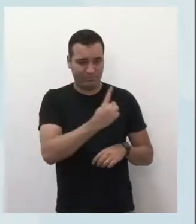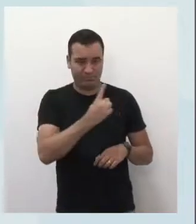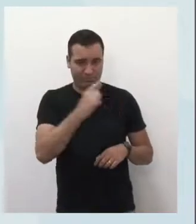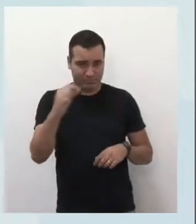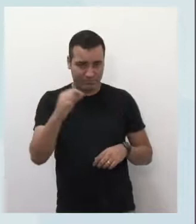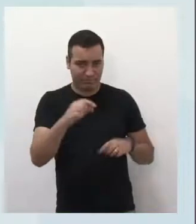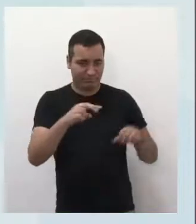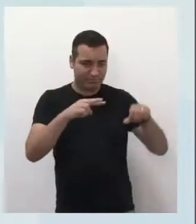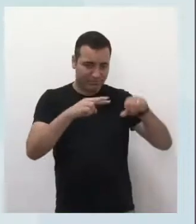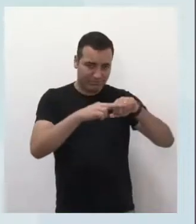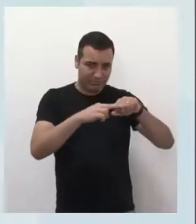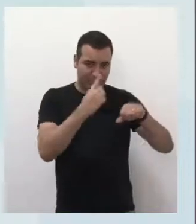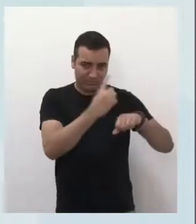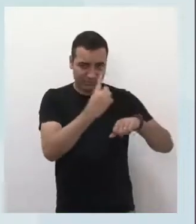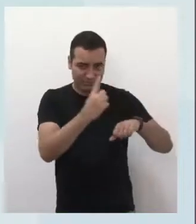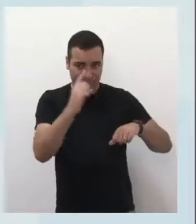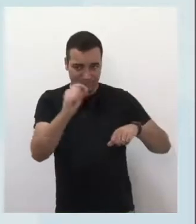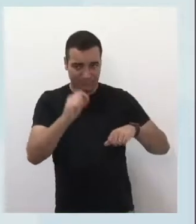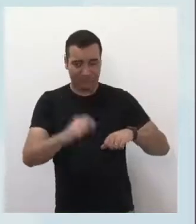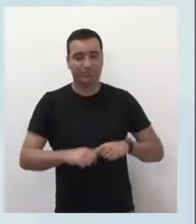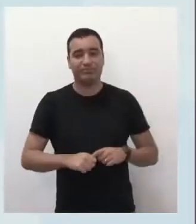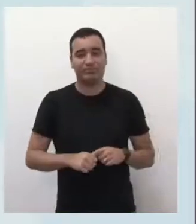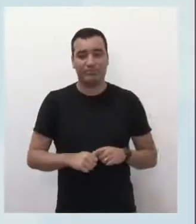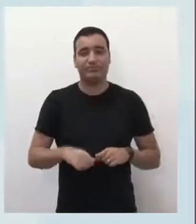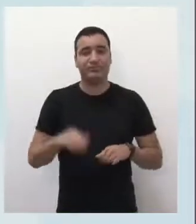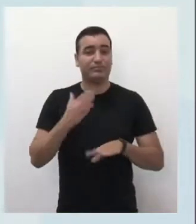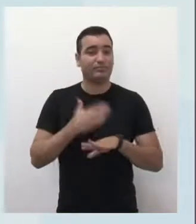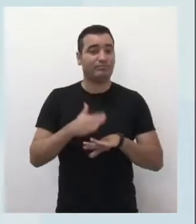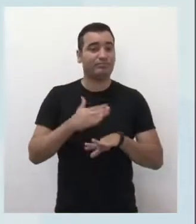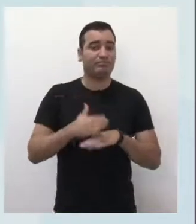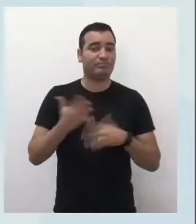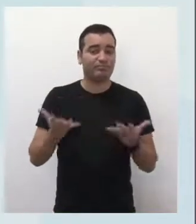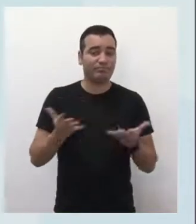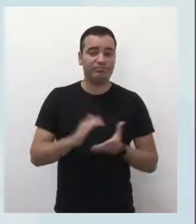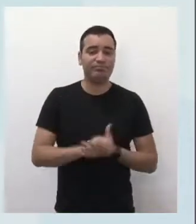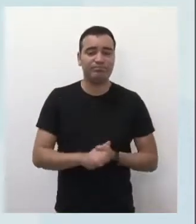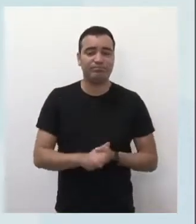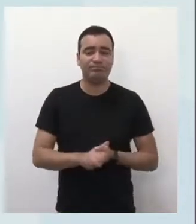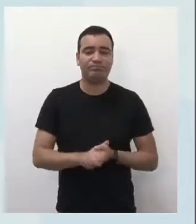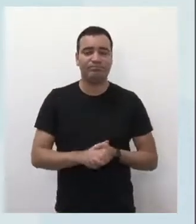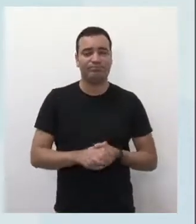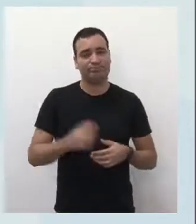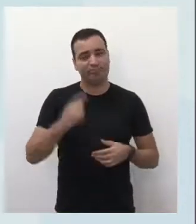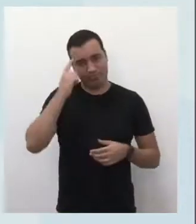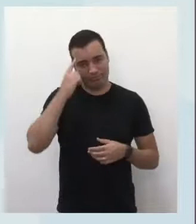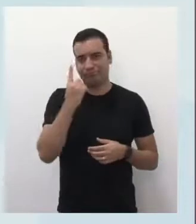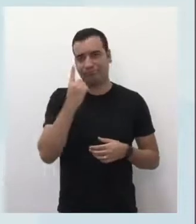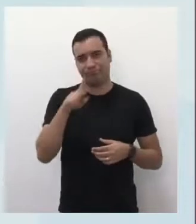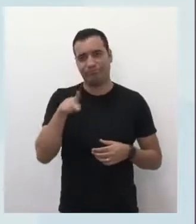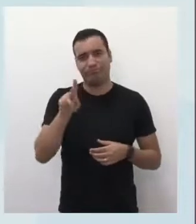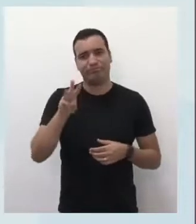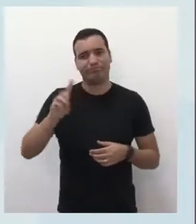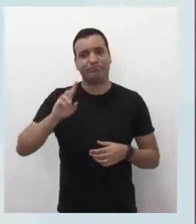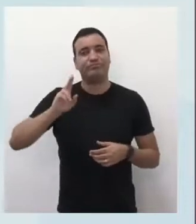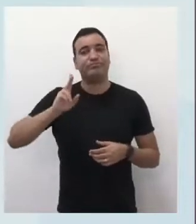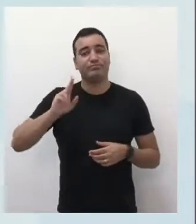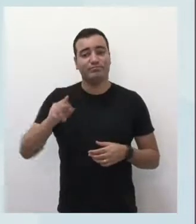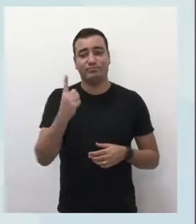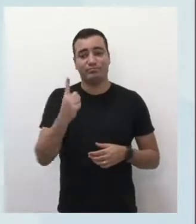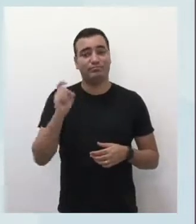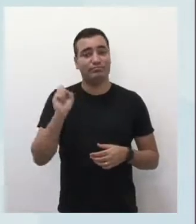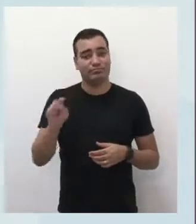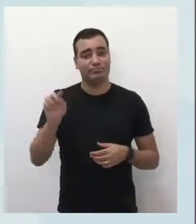110, tá bom? Vou fazer um exercício com isso. Ó. Lembrando que 1 kWh é